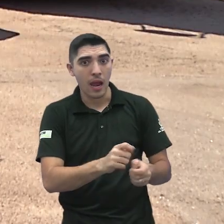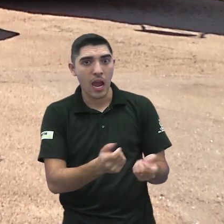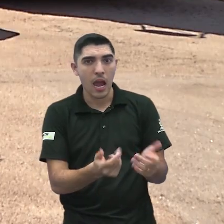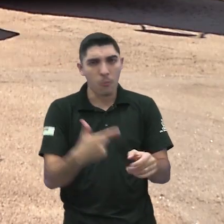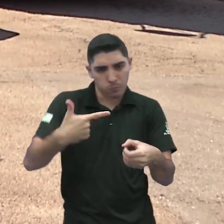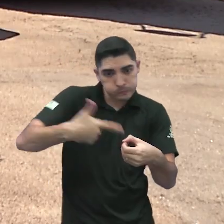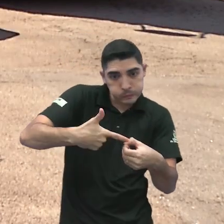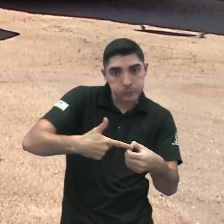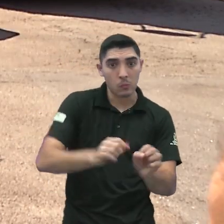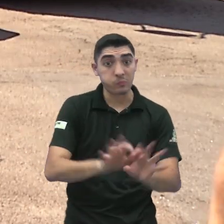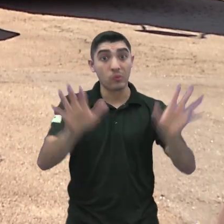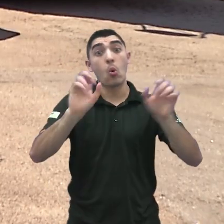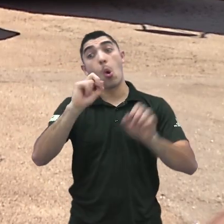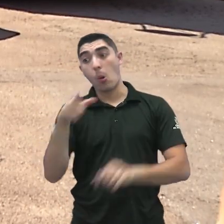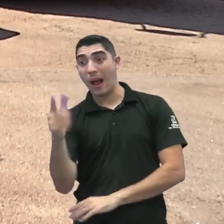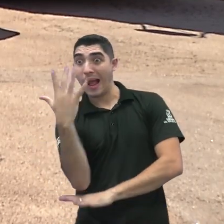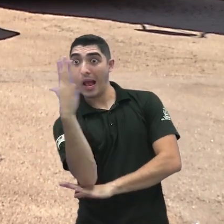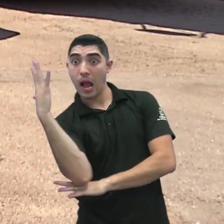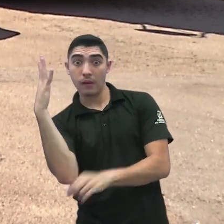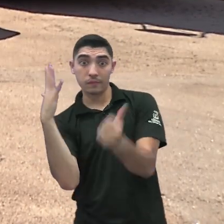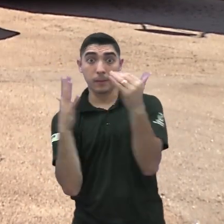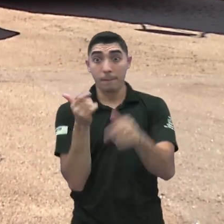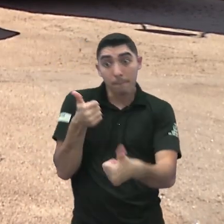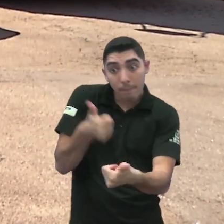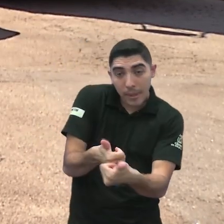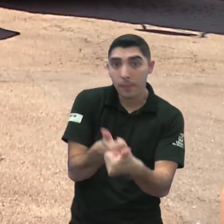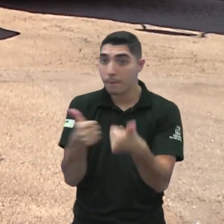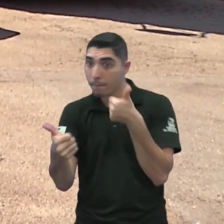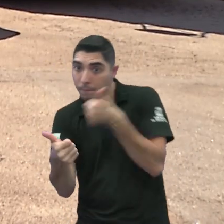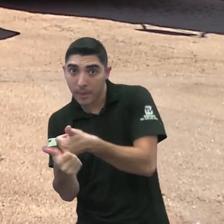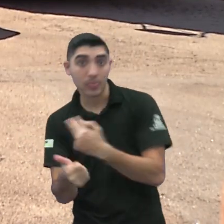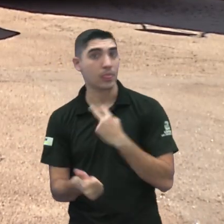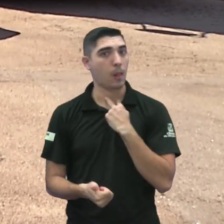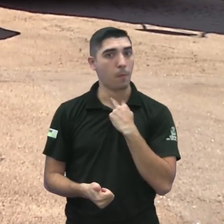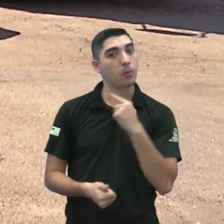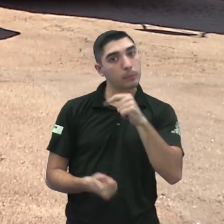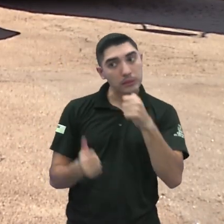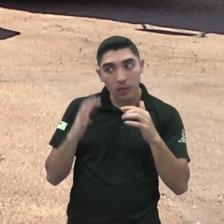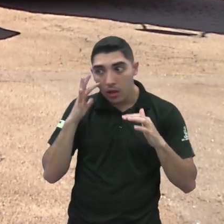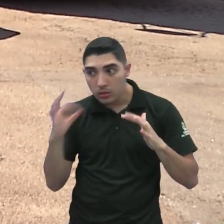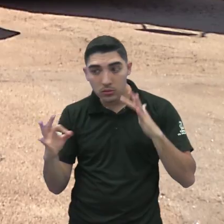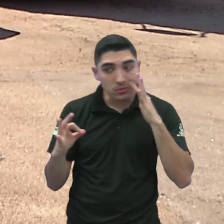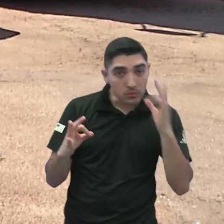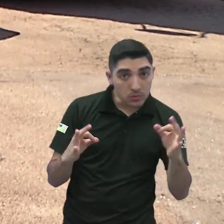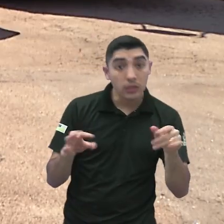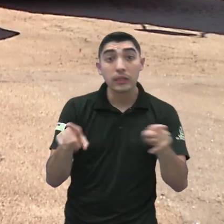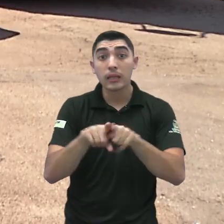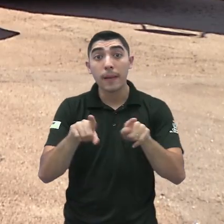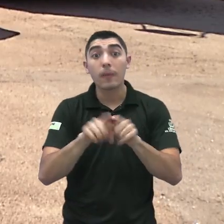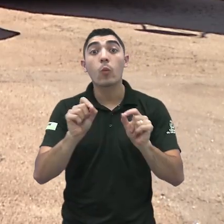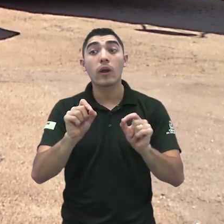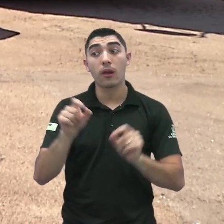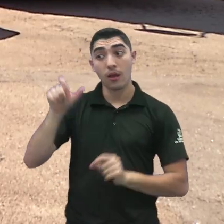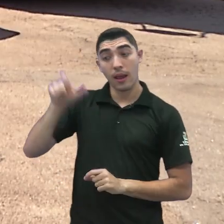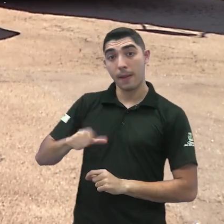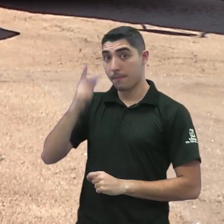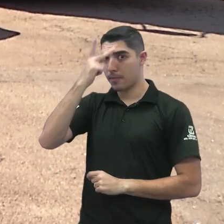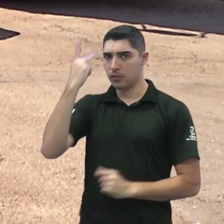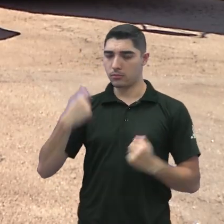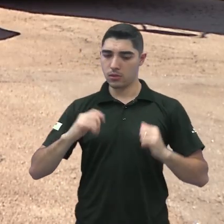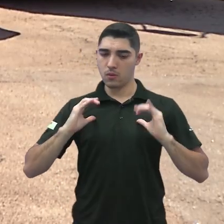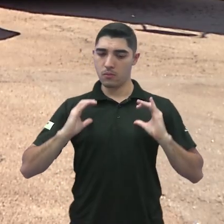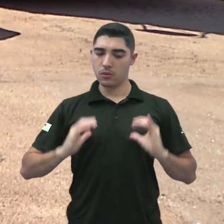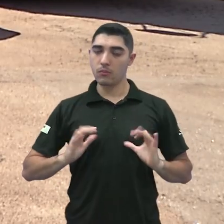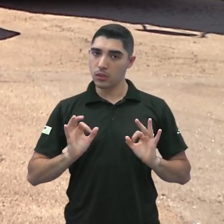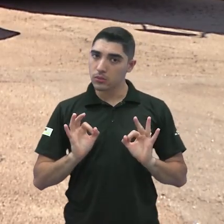um incêndio, que não tenha vegetação. Então é muito importante observar esse local no entorno e também com relação ao comportamento do